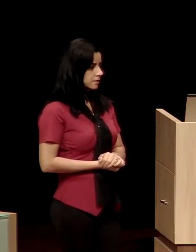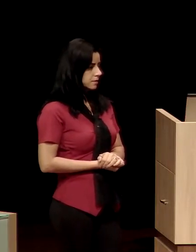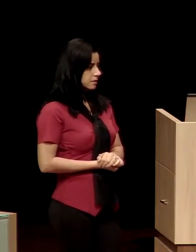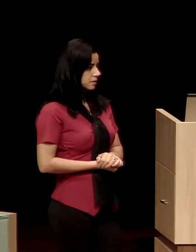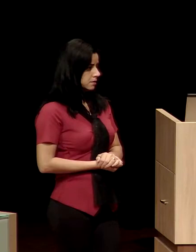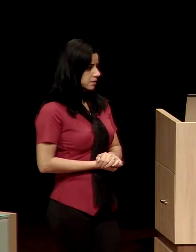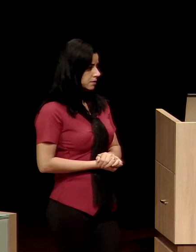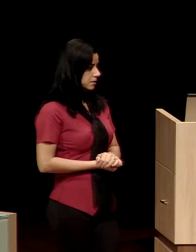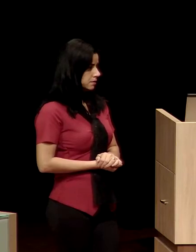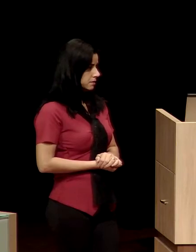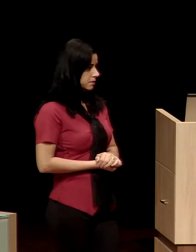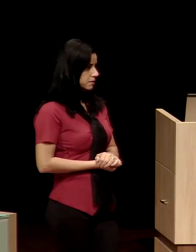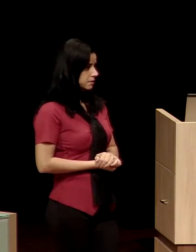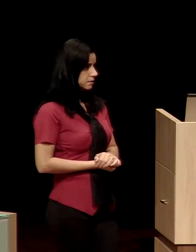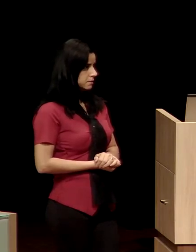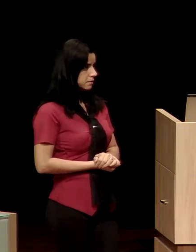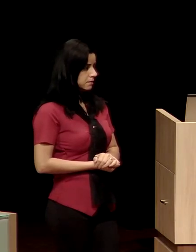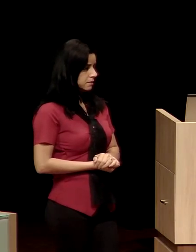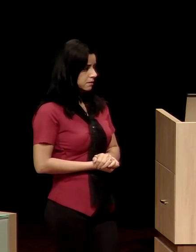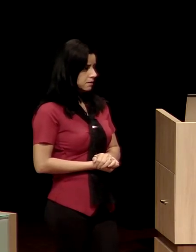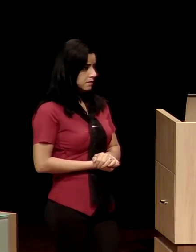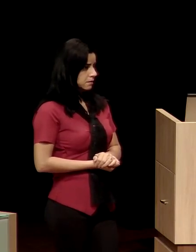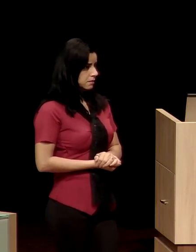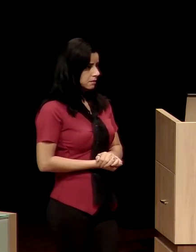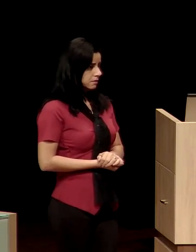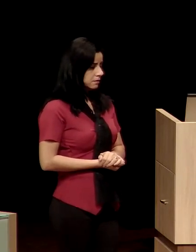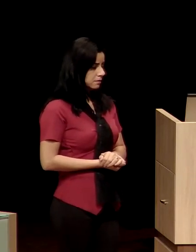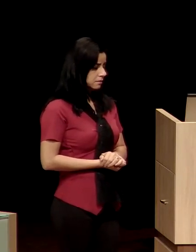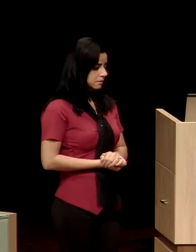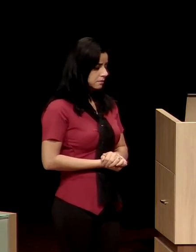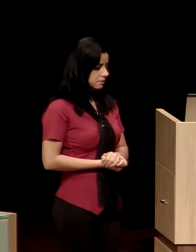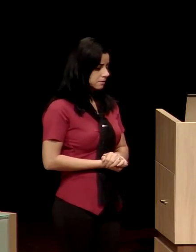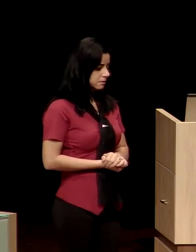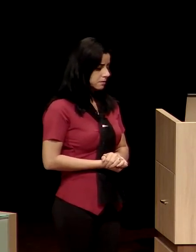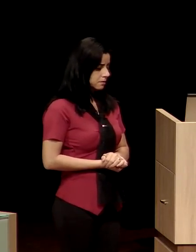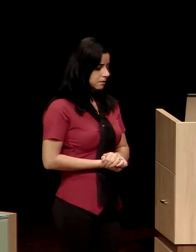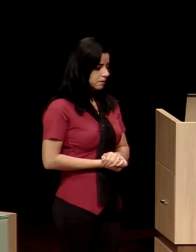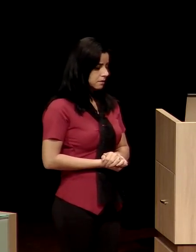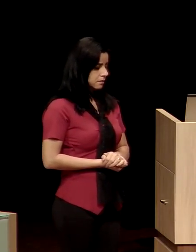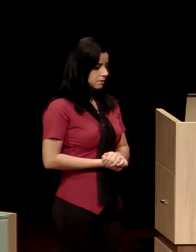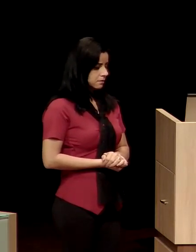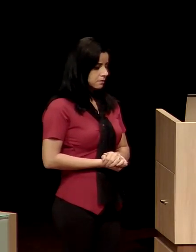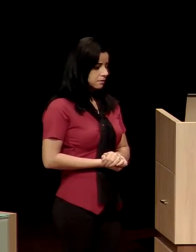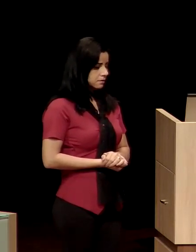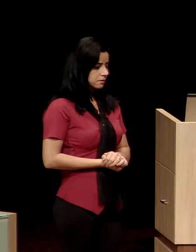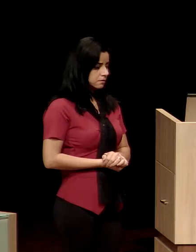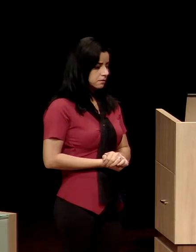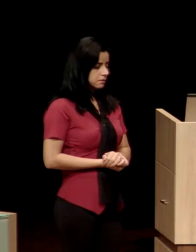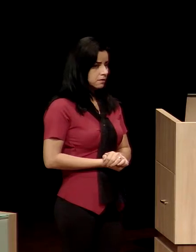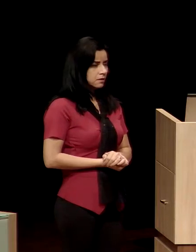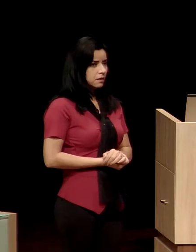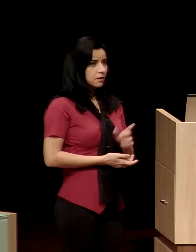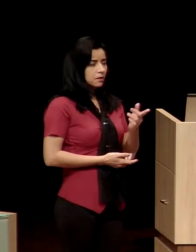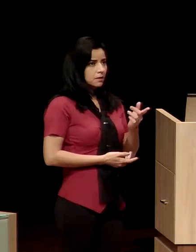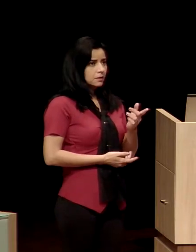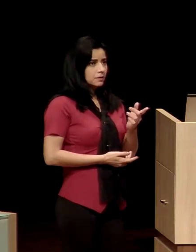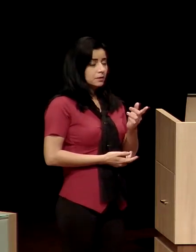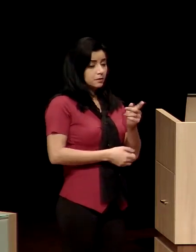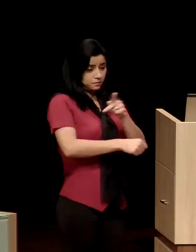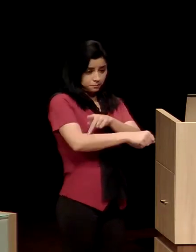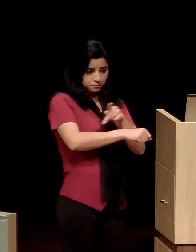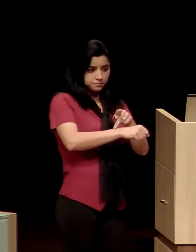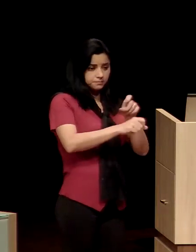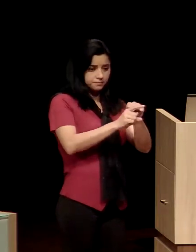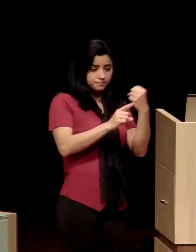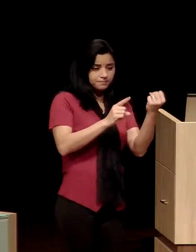So, social pedagogy as an intellectual social system. Então, a